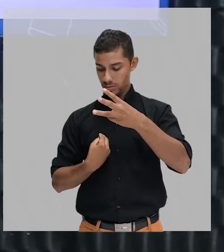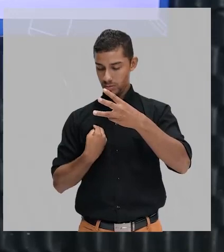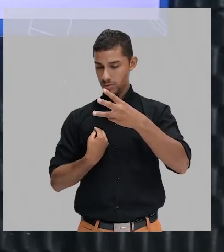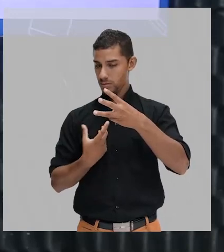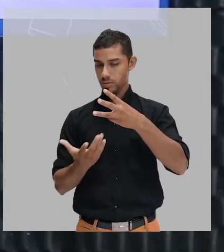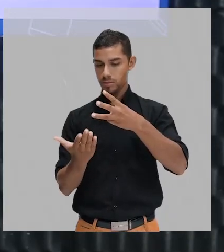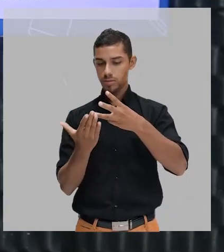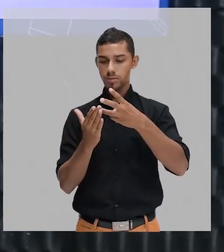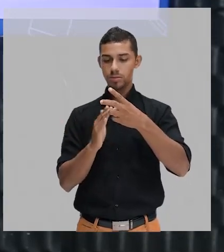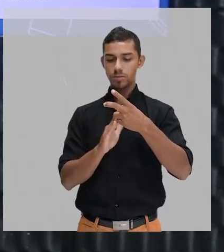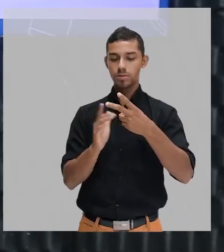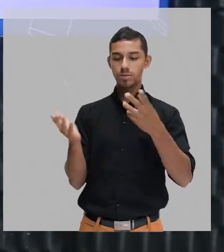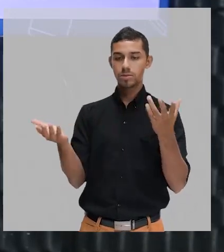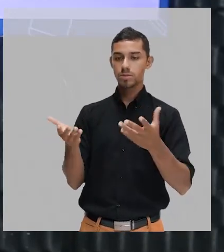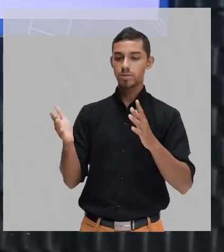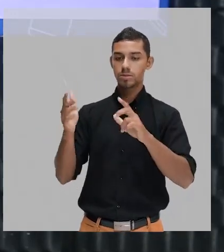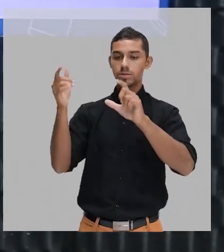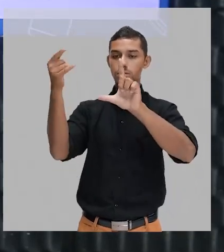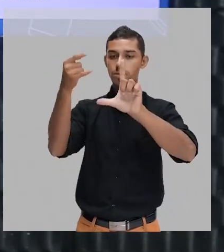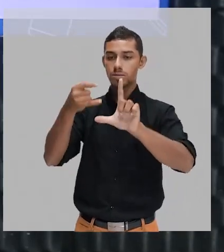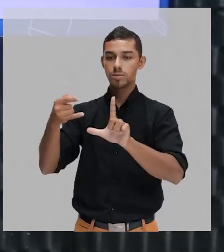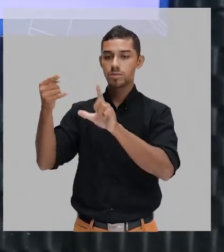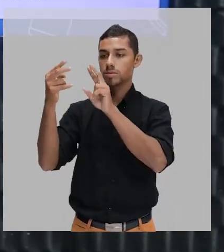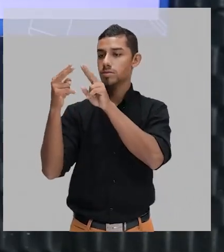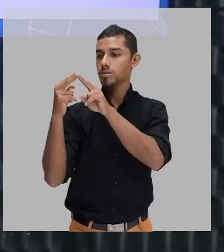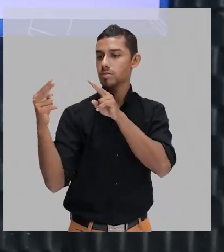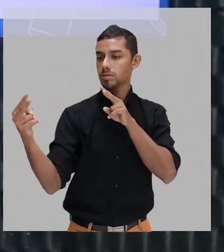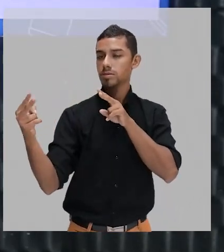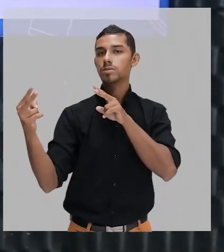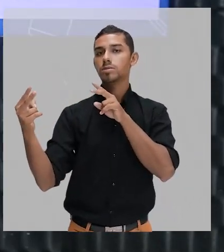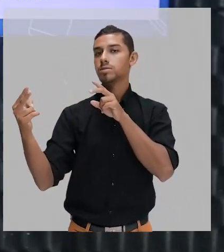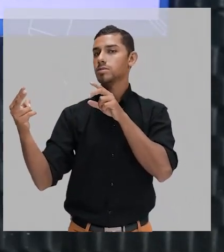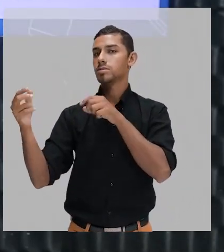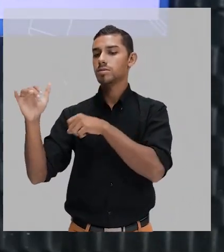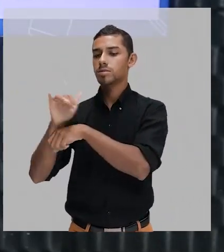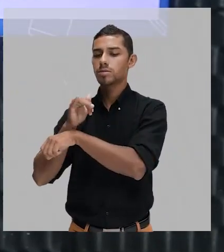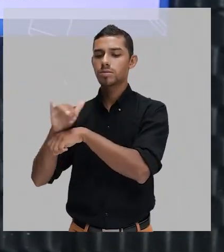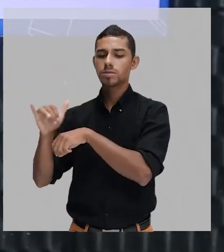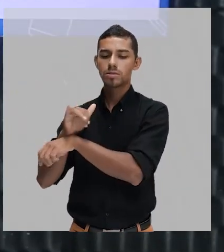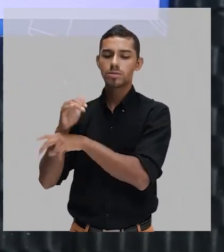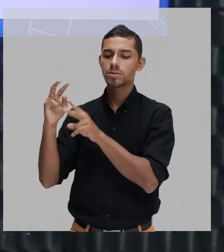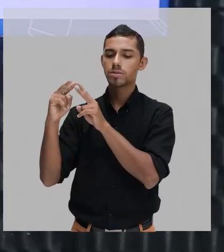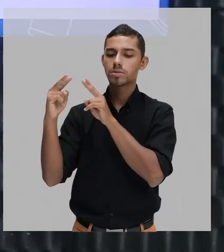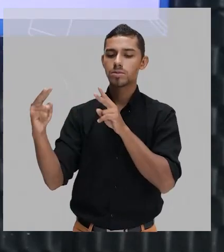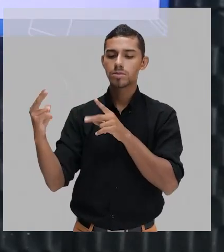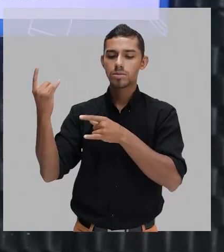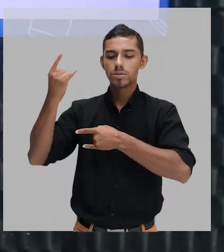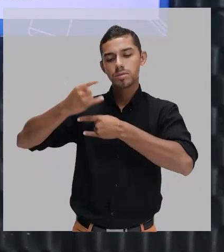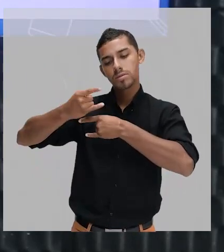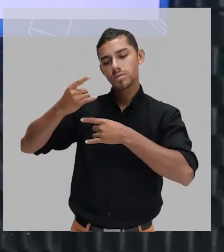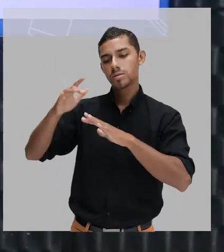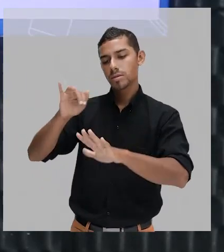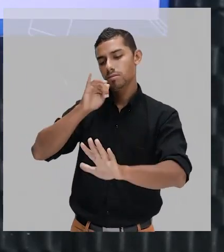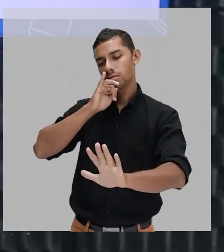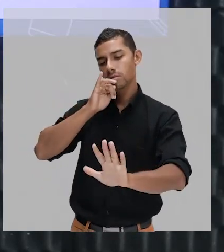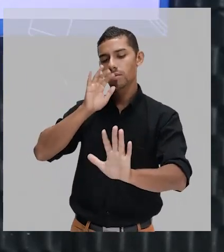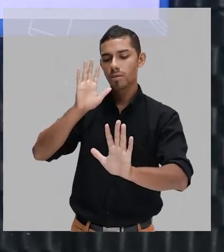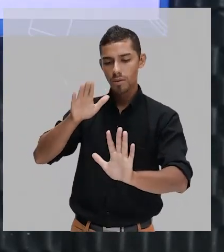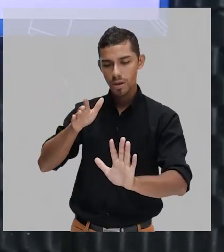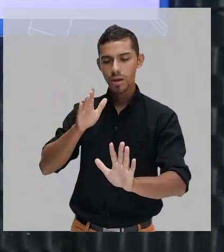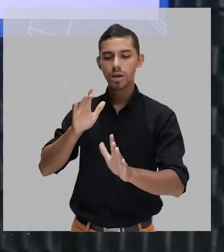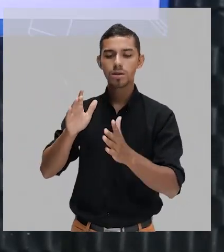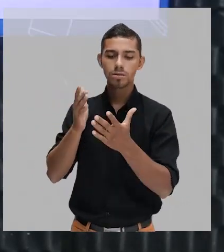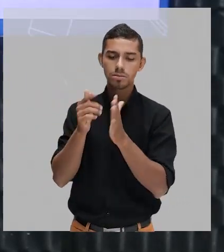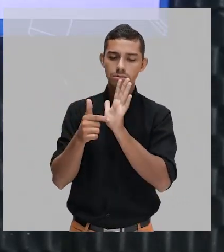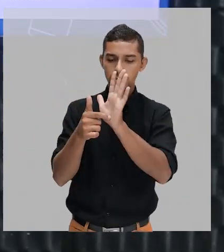que era presencial, passou a ser virtual em muitas situações. Nós já voltamos a ter apresentações presenciais,